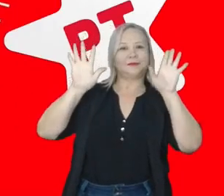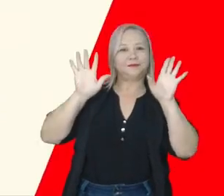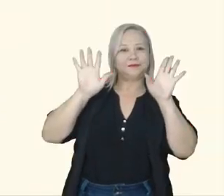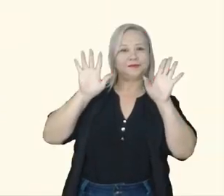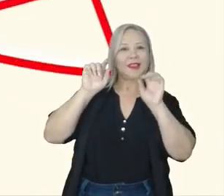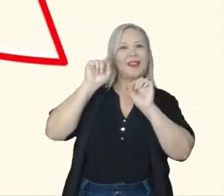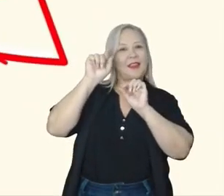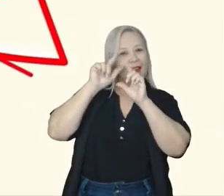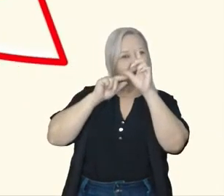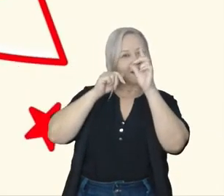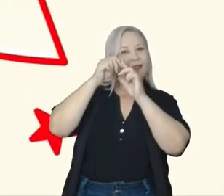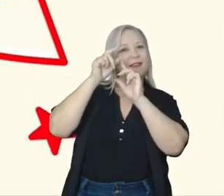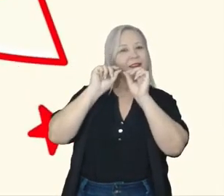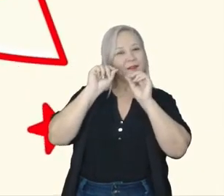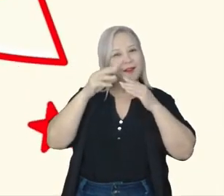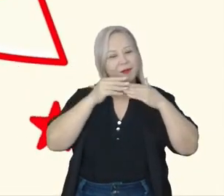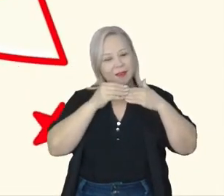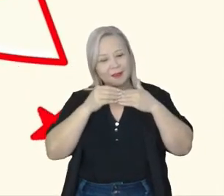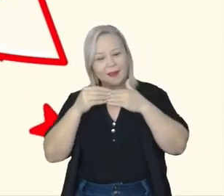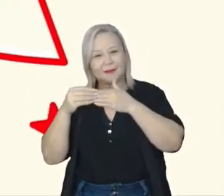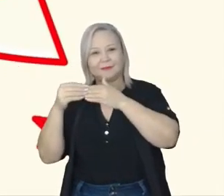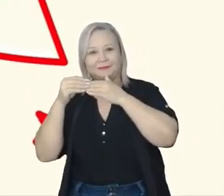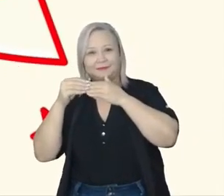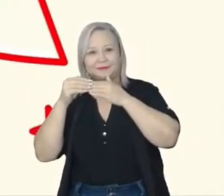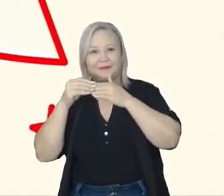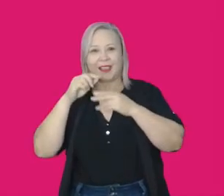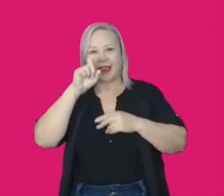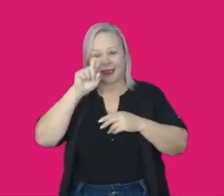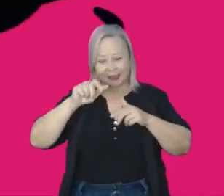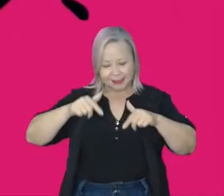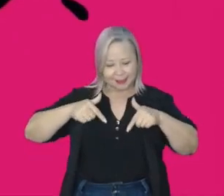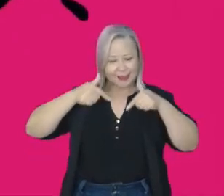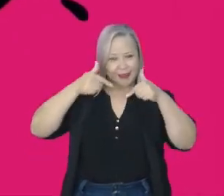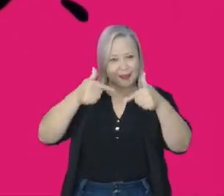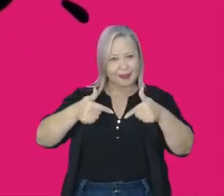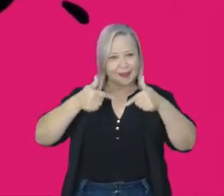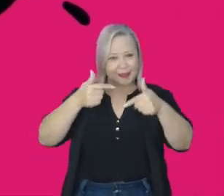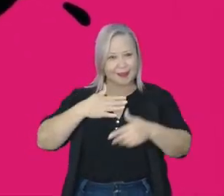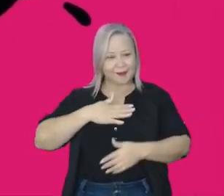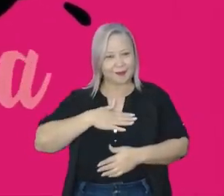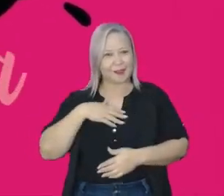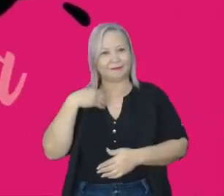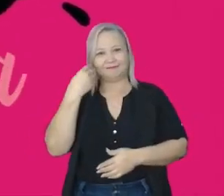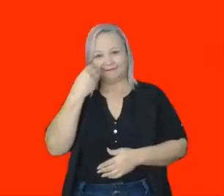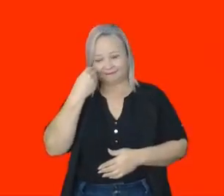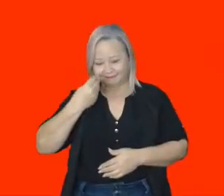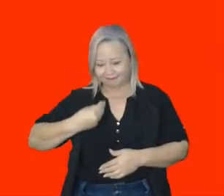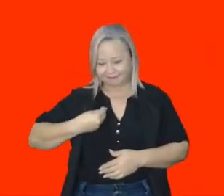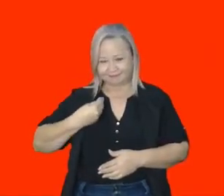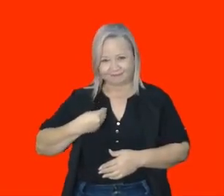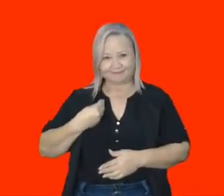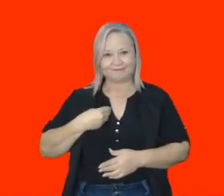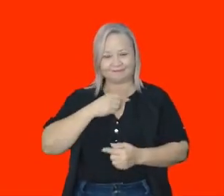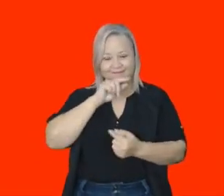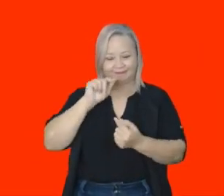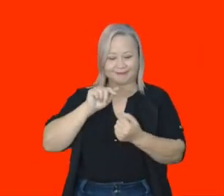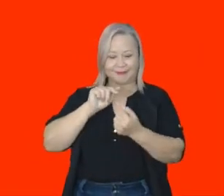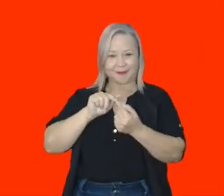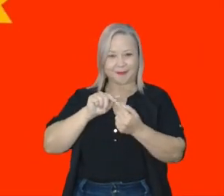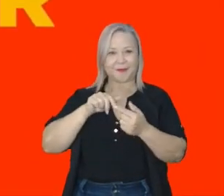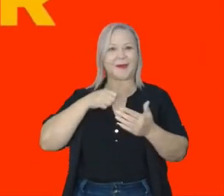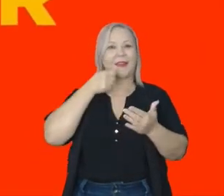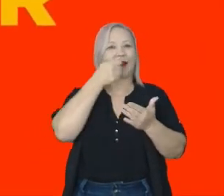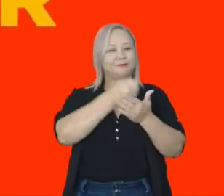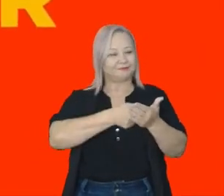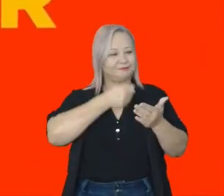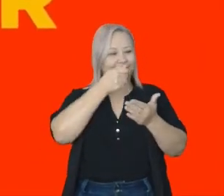brilha, ela é quem vai me guiar. Ser guerreira é minha sina,